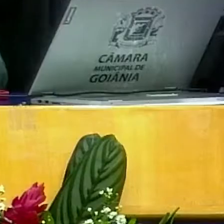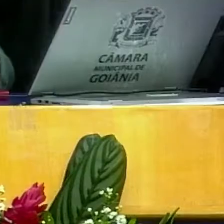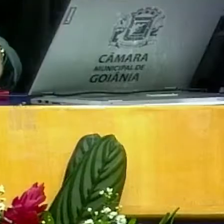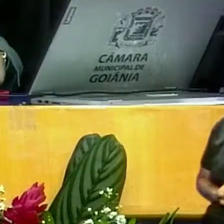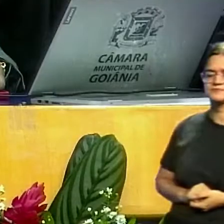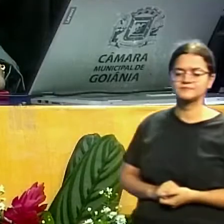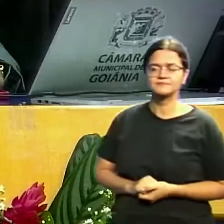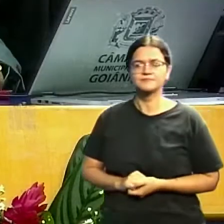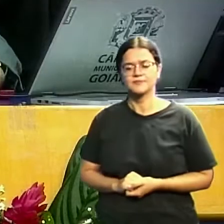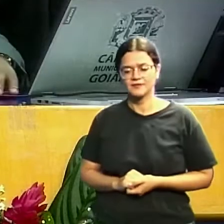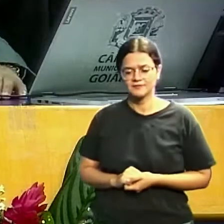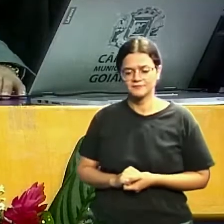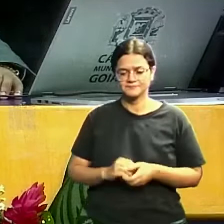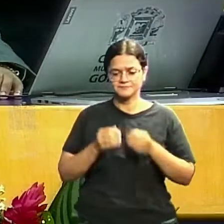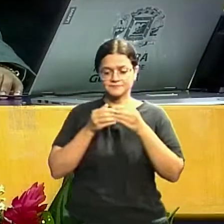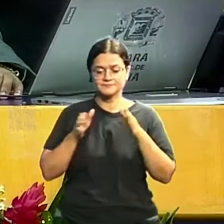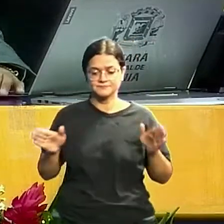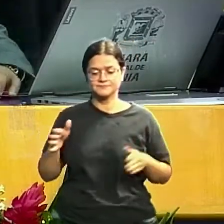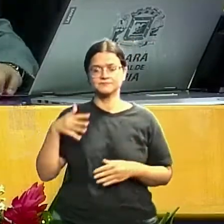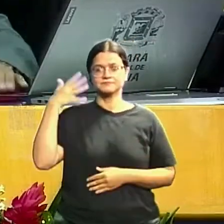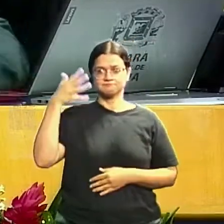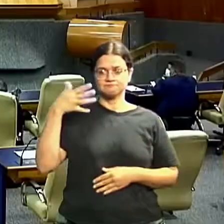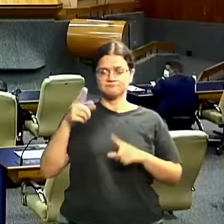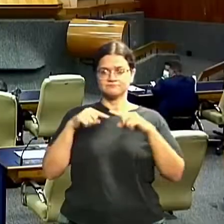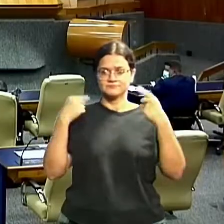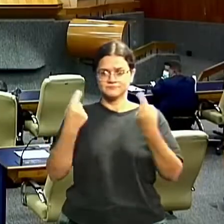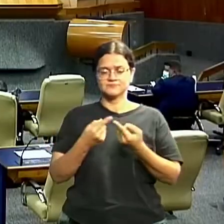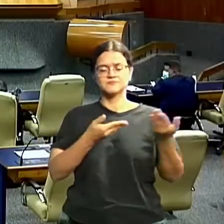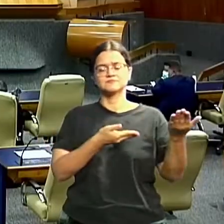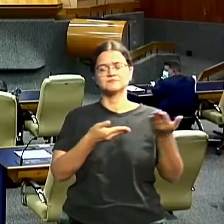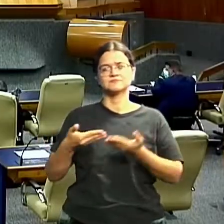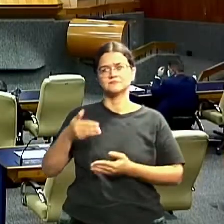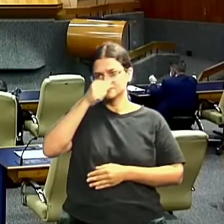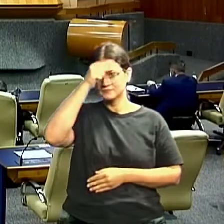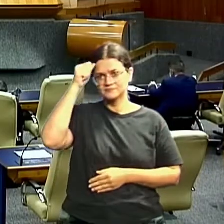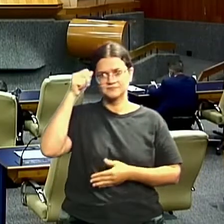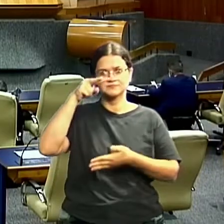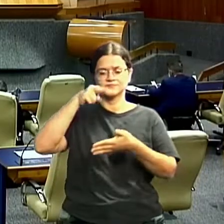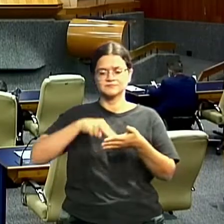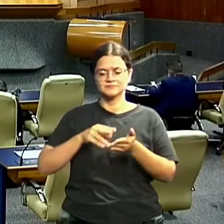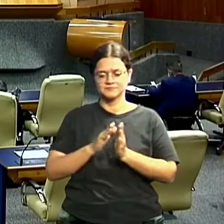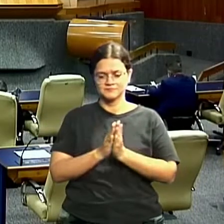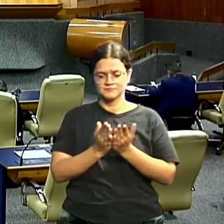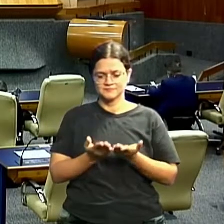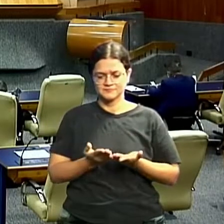Aberta a sessão, convido o vereador Anselmo Pereira para a leitura de um trecho bíblico.